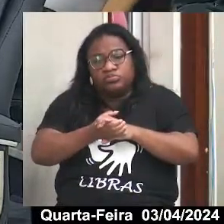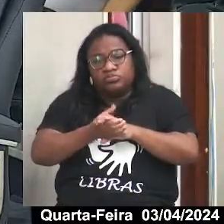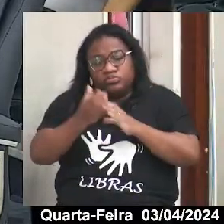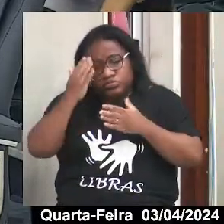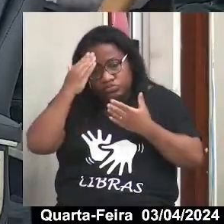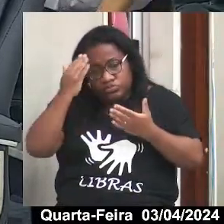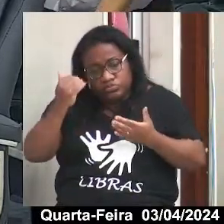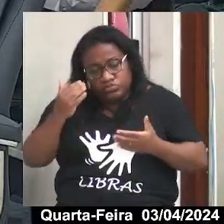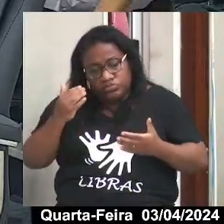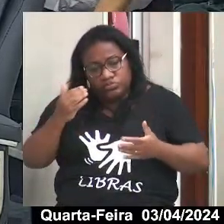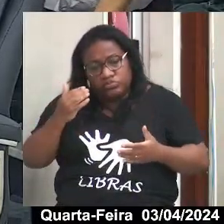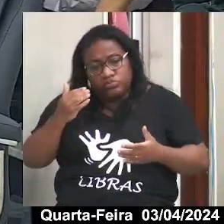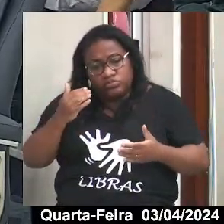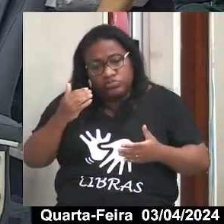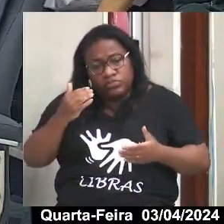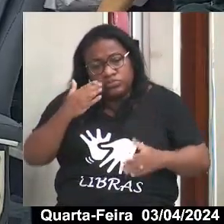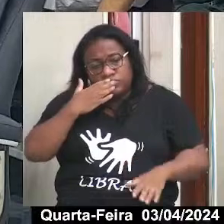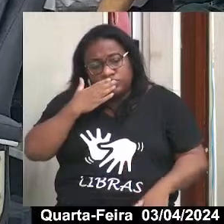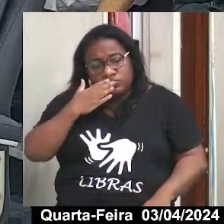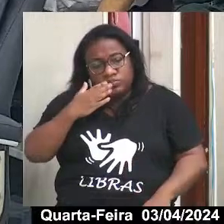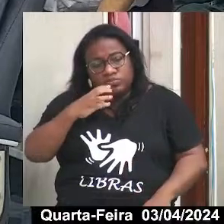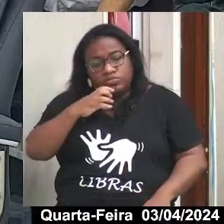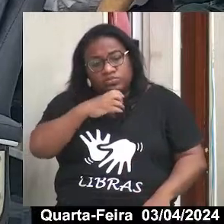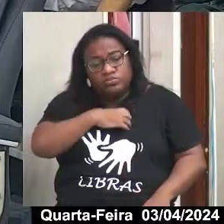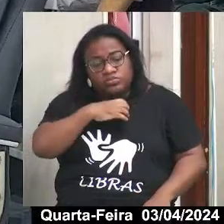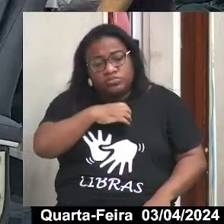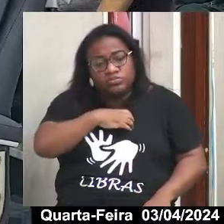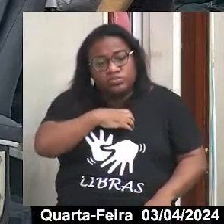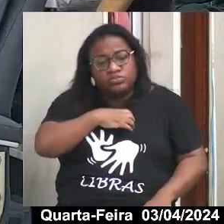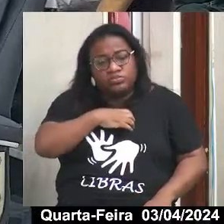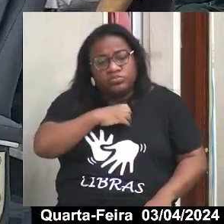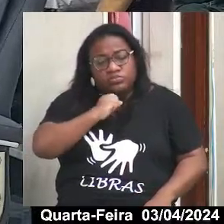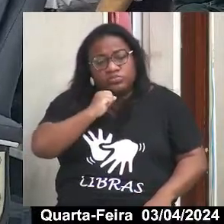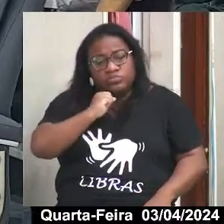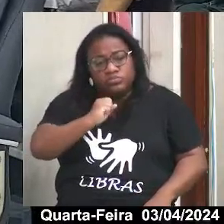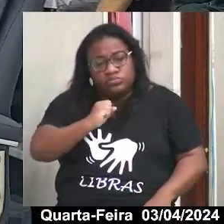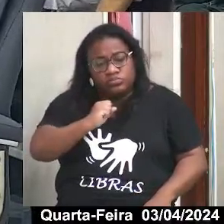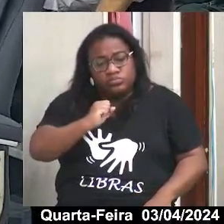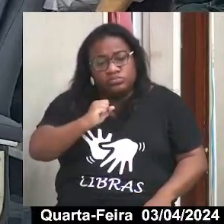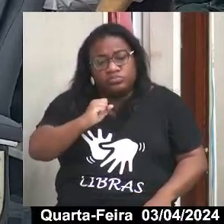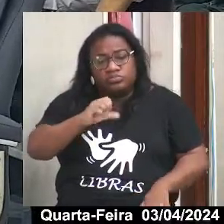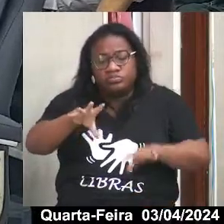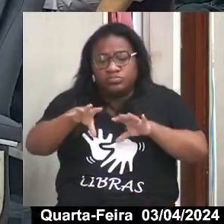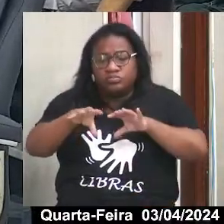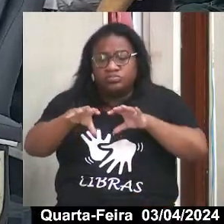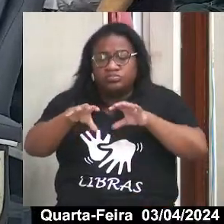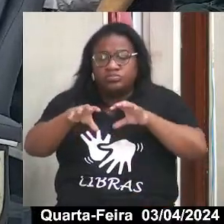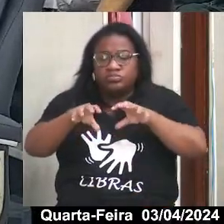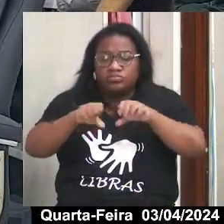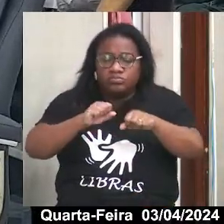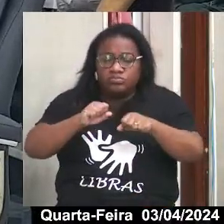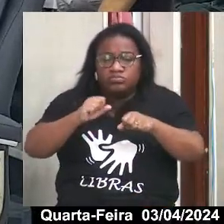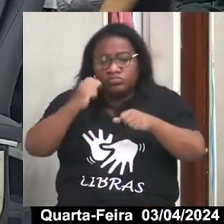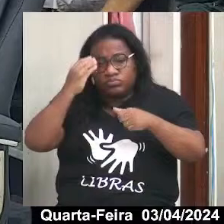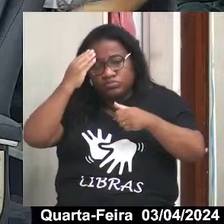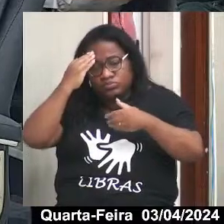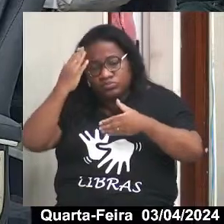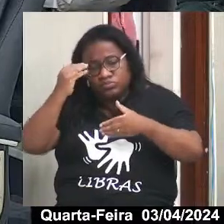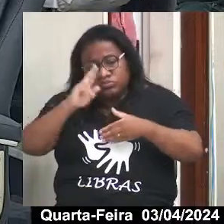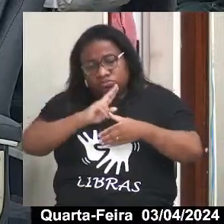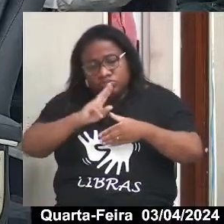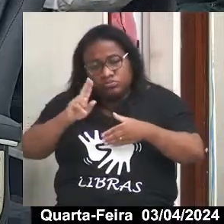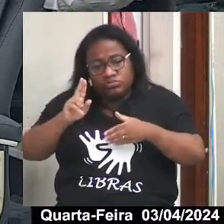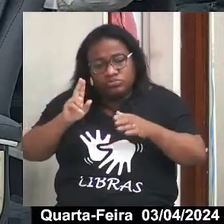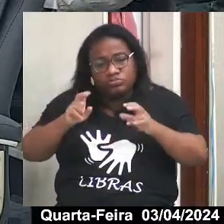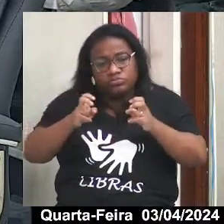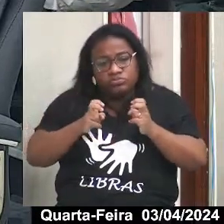as condolências à família. Então eu gostaria só de fazer essa moção de pesar, até para que a gente possa formalmente fazer essa homenagem